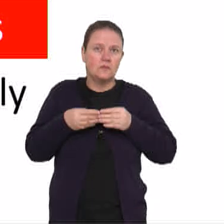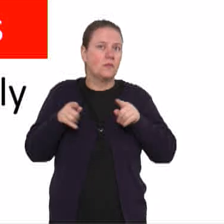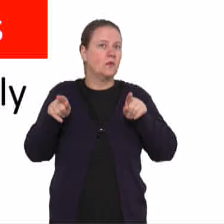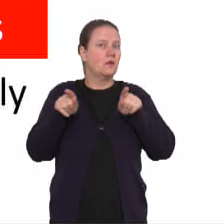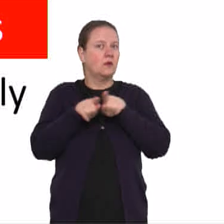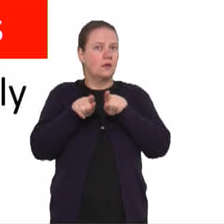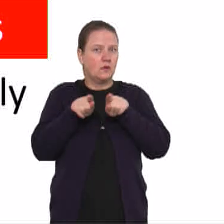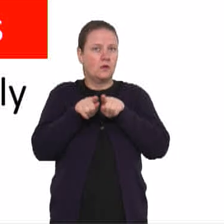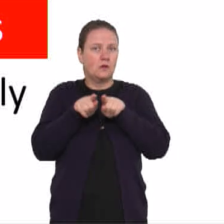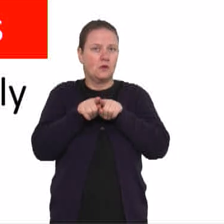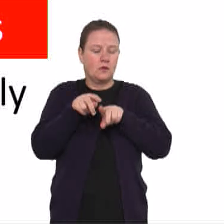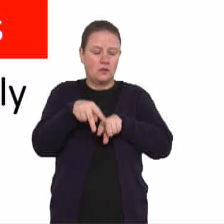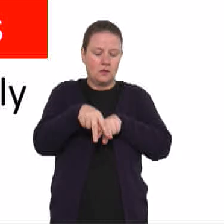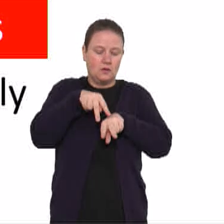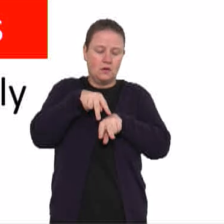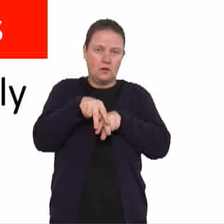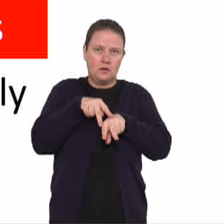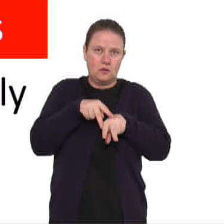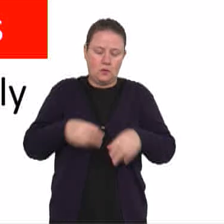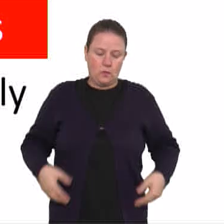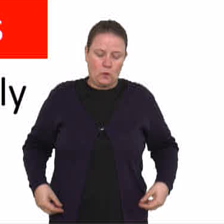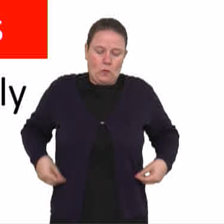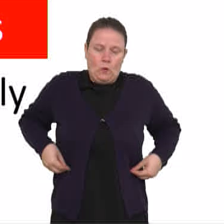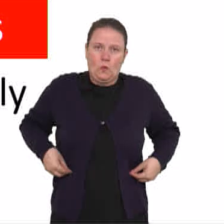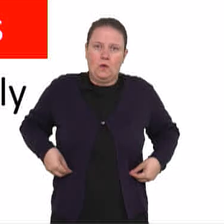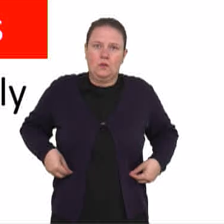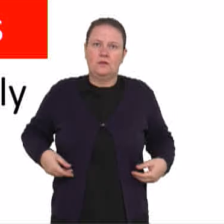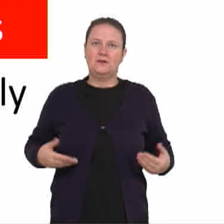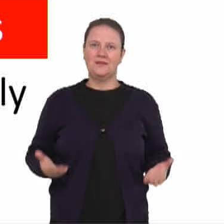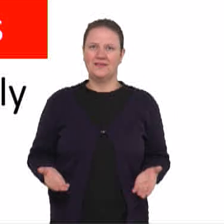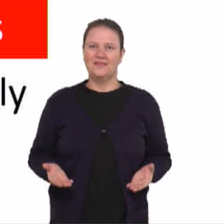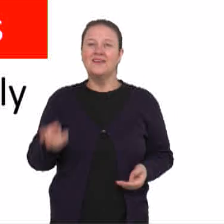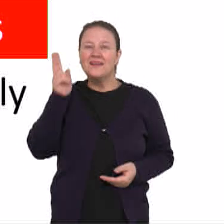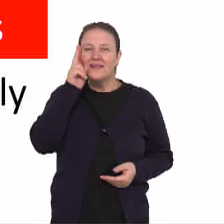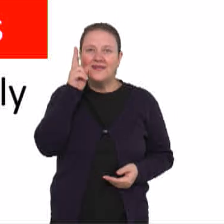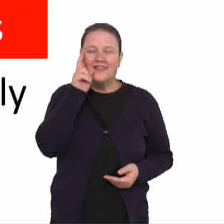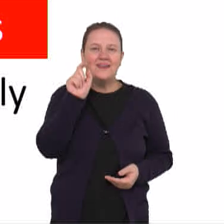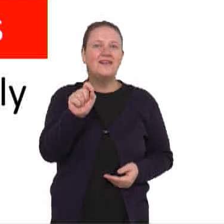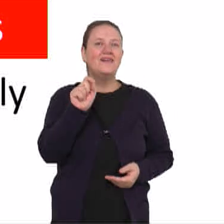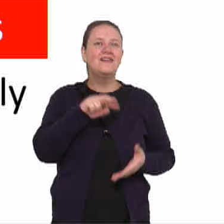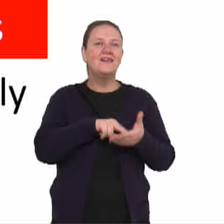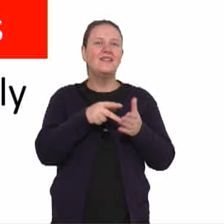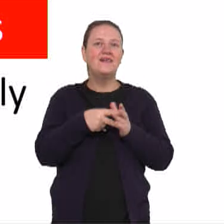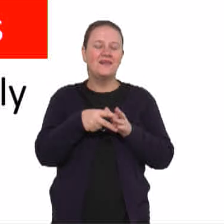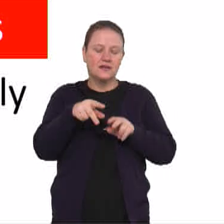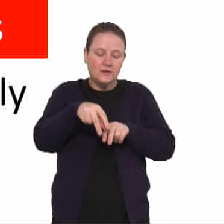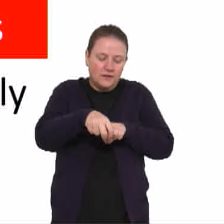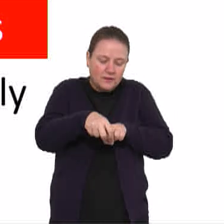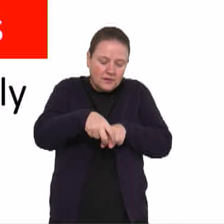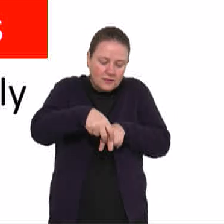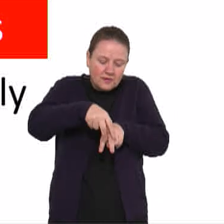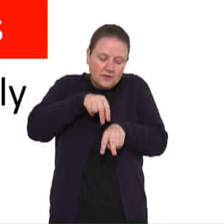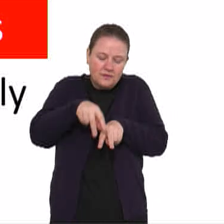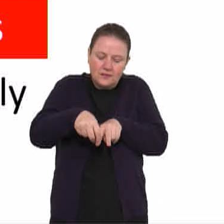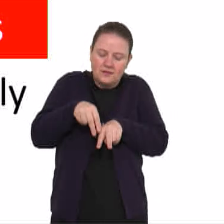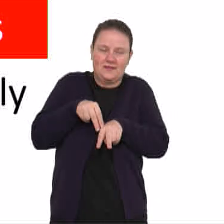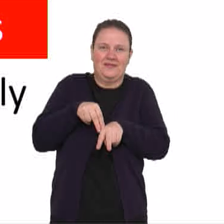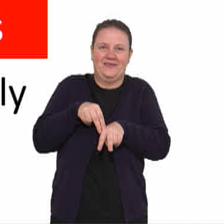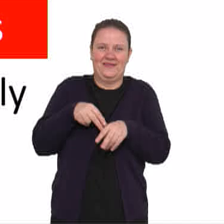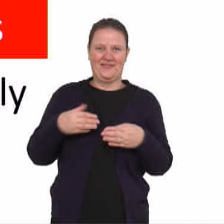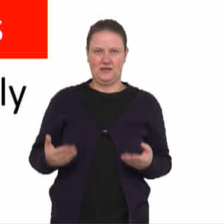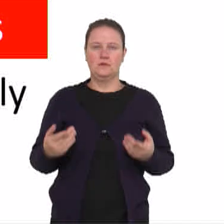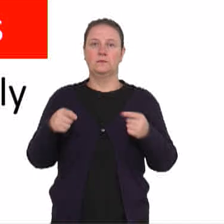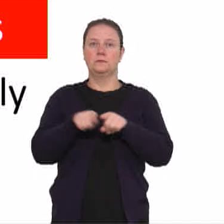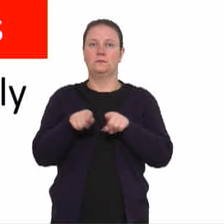que cobre as pernas, quadril e o bumbum. Tights. Lembra o que é as tights? Meia calça. A B,